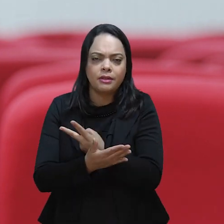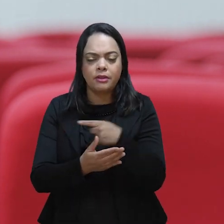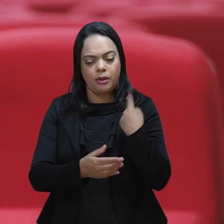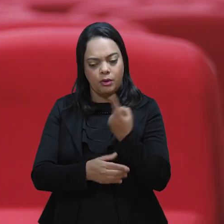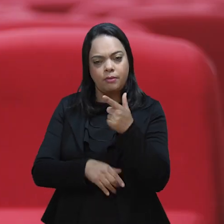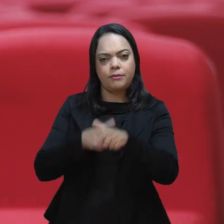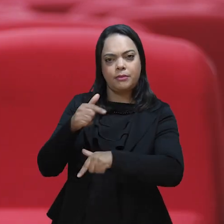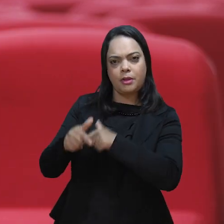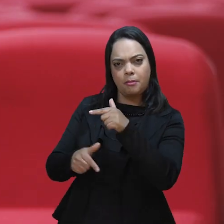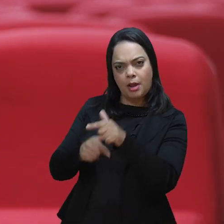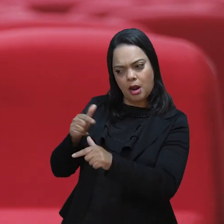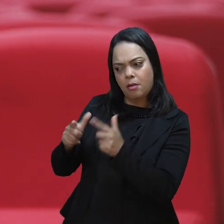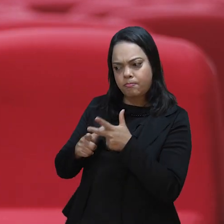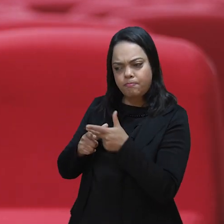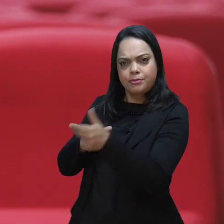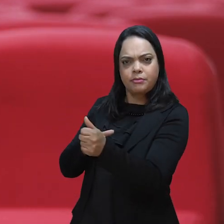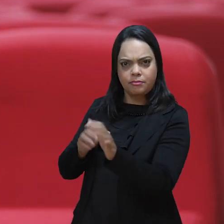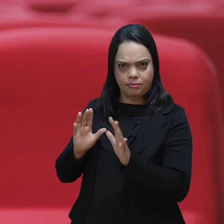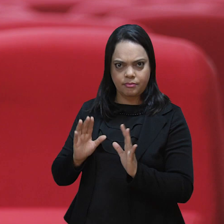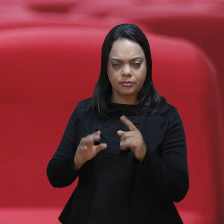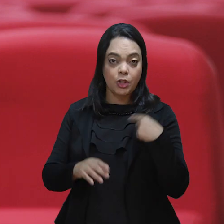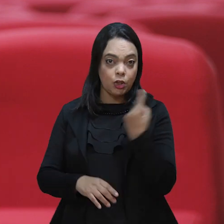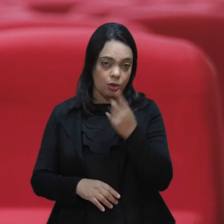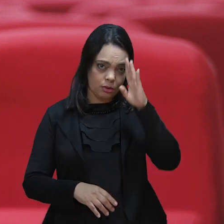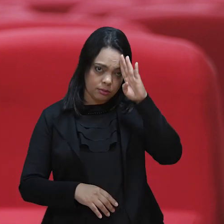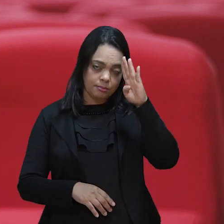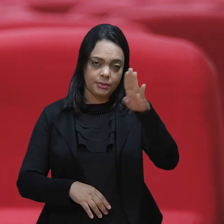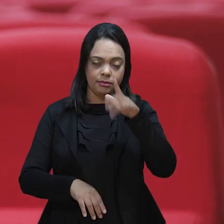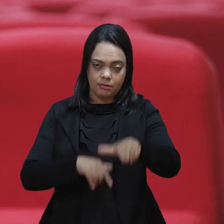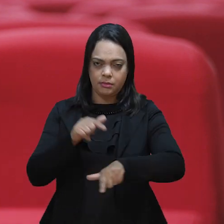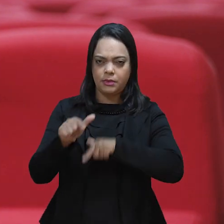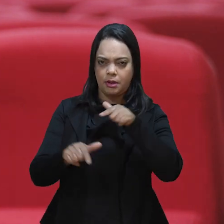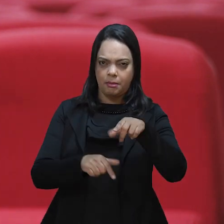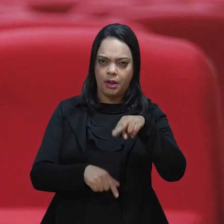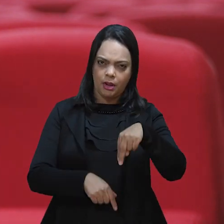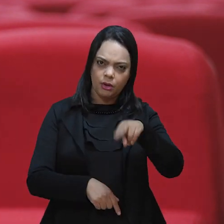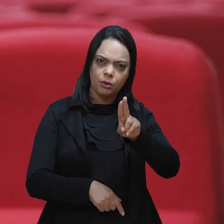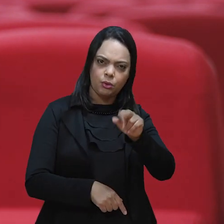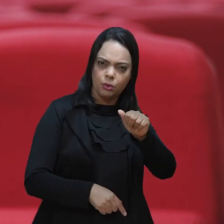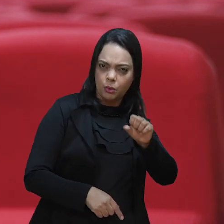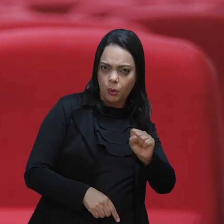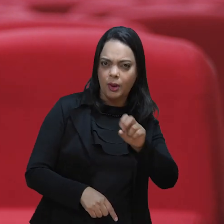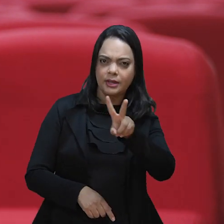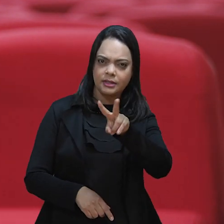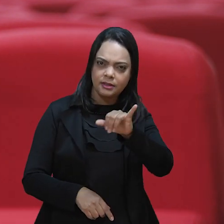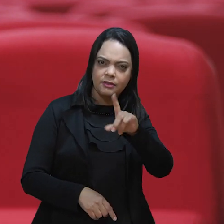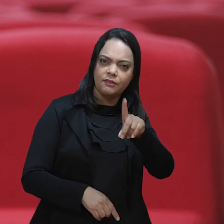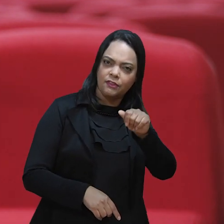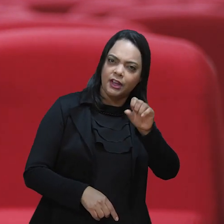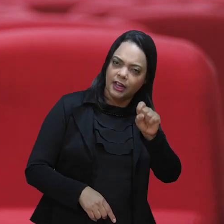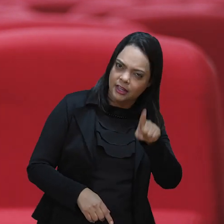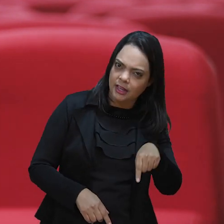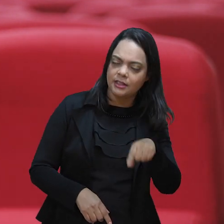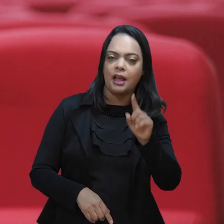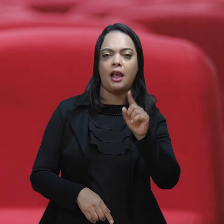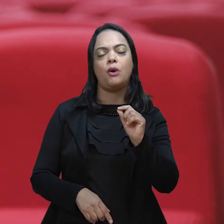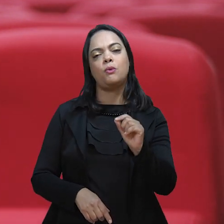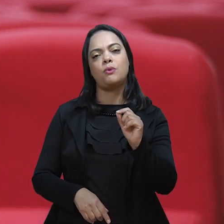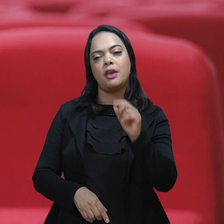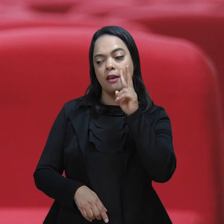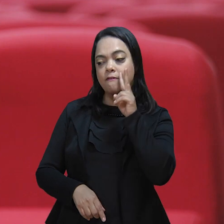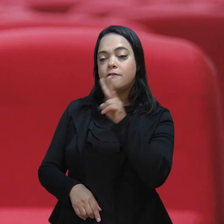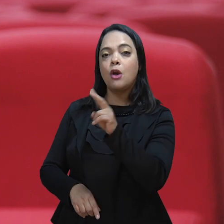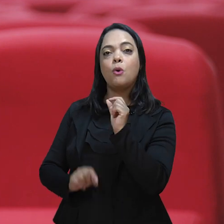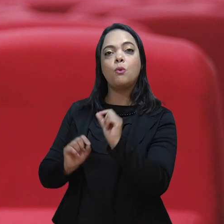a isso. Então, o principal que a gente faz ali no Nua Vidas é principalmente esse aspecto emergencial. O que a